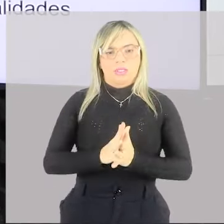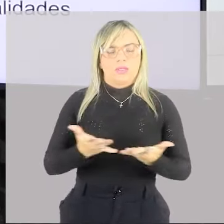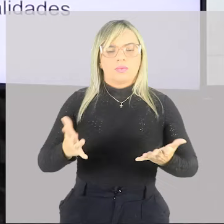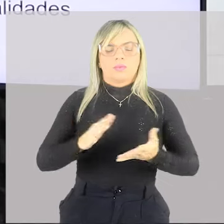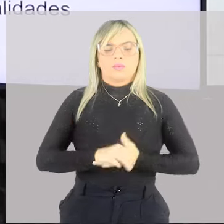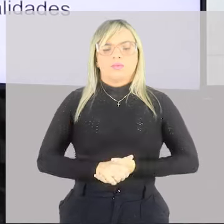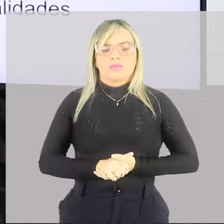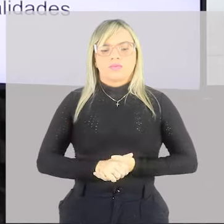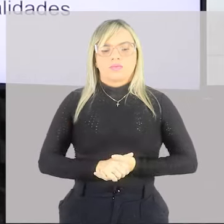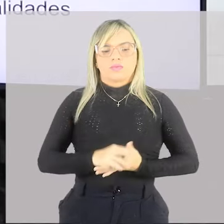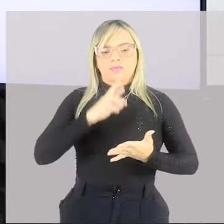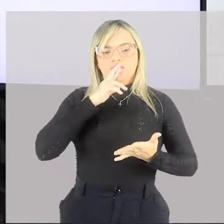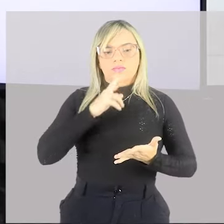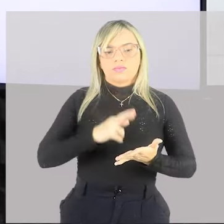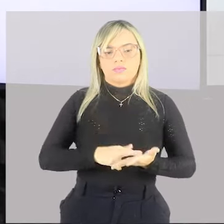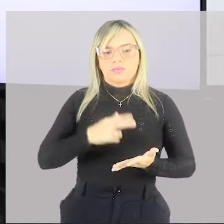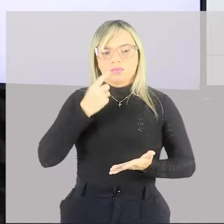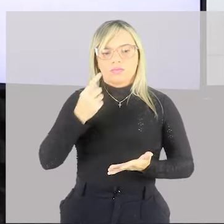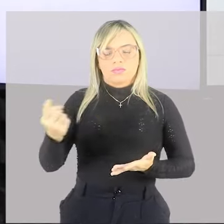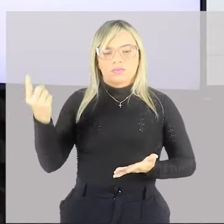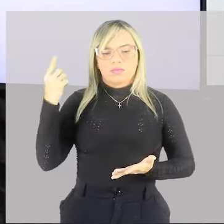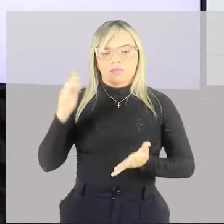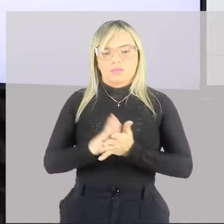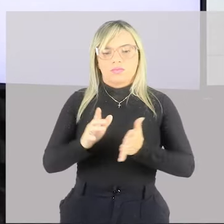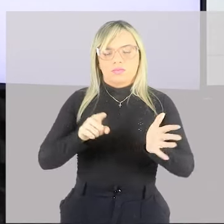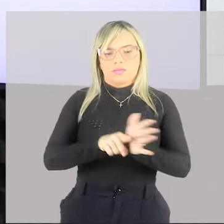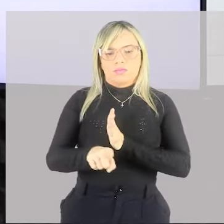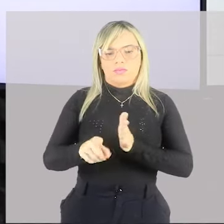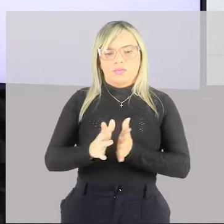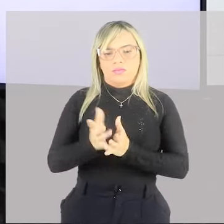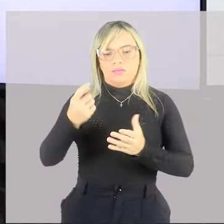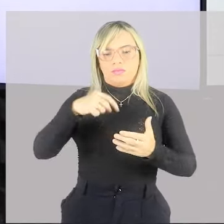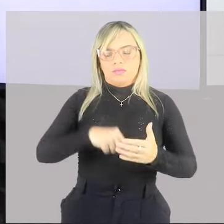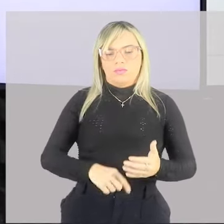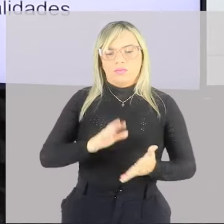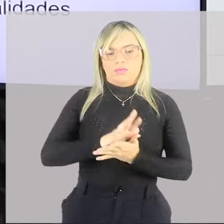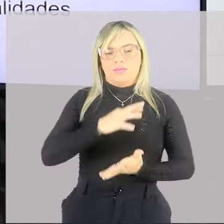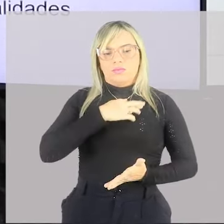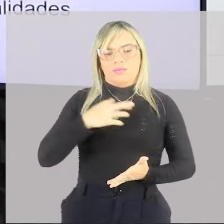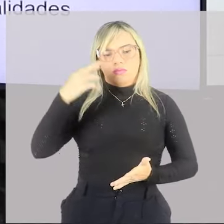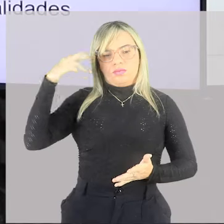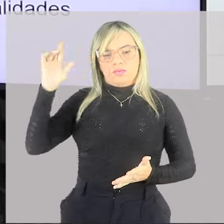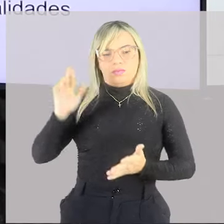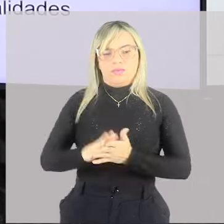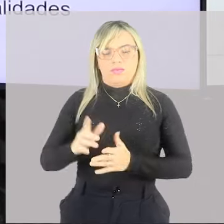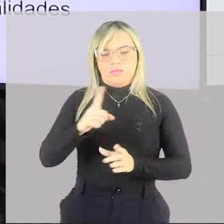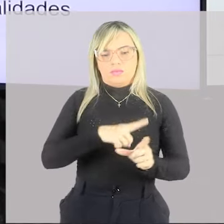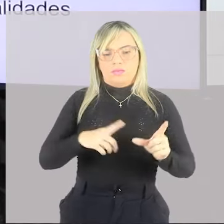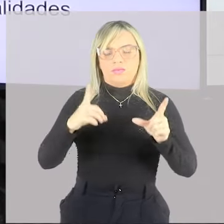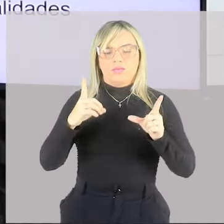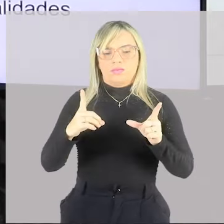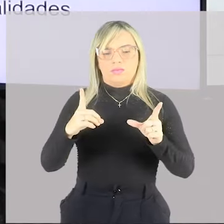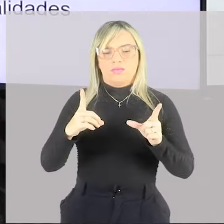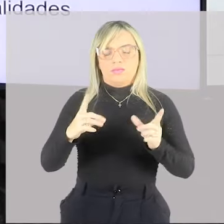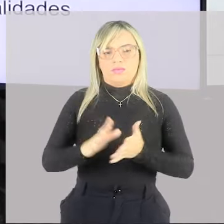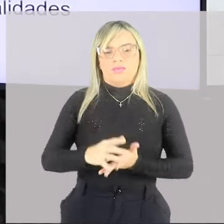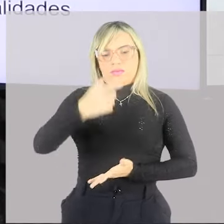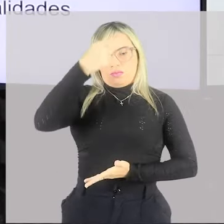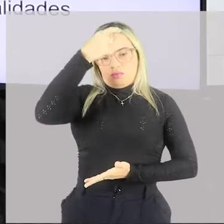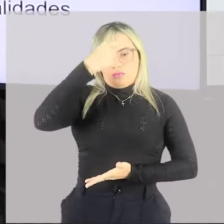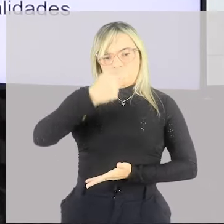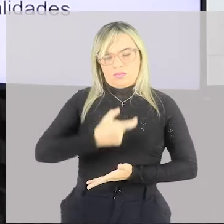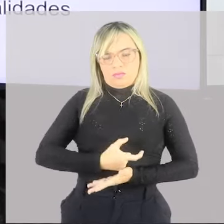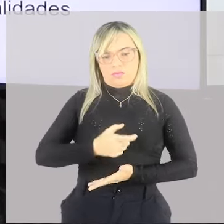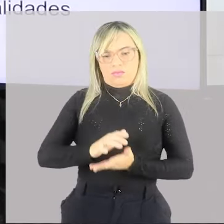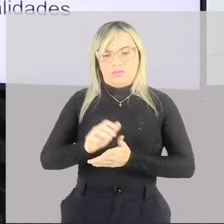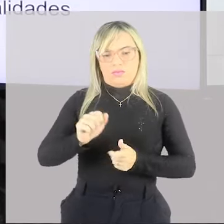qual é a resposta que a gente precisa para esse questionamento profundamente religiosa sua obra revela personalidade modelando uma